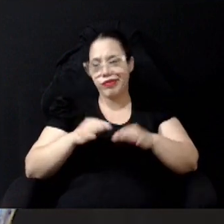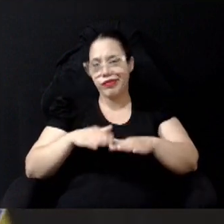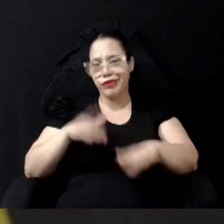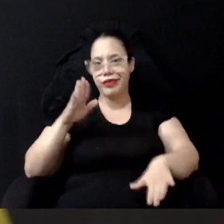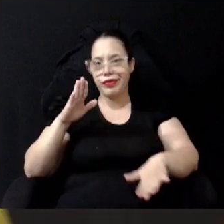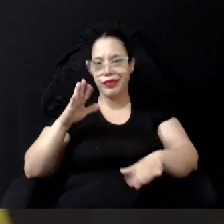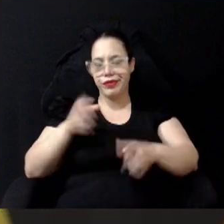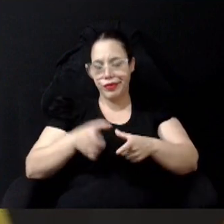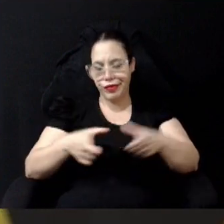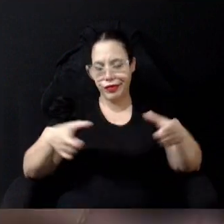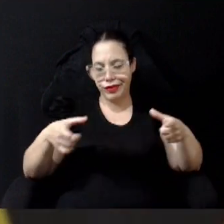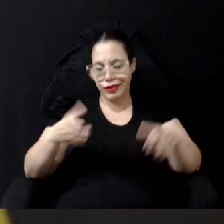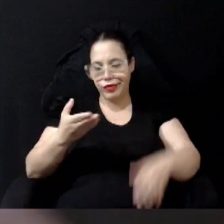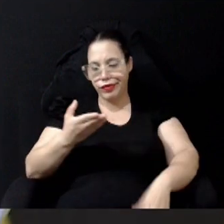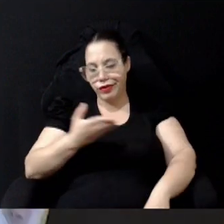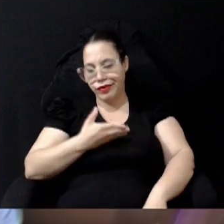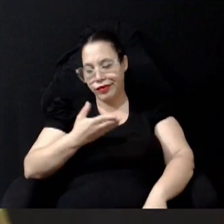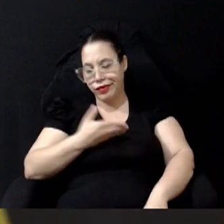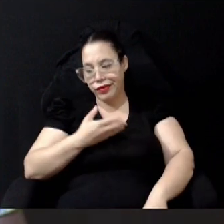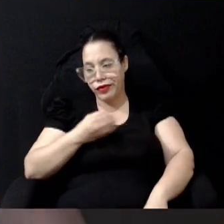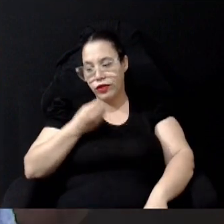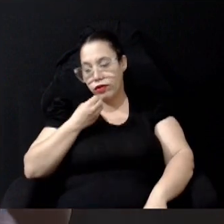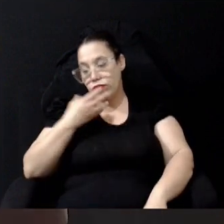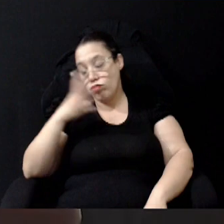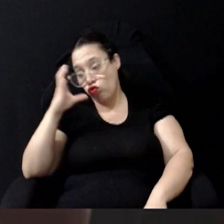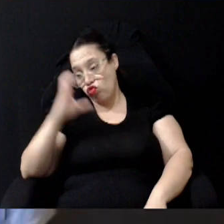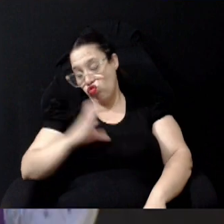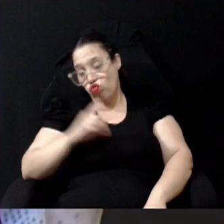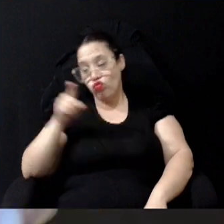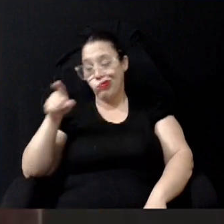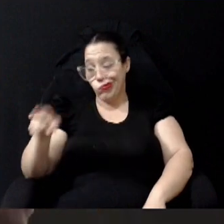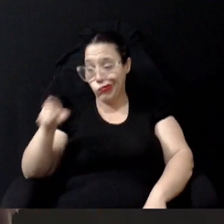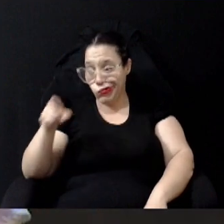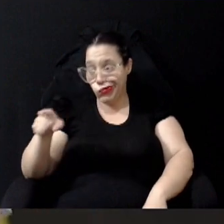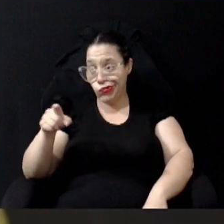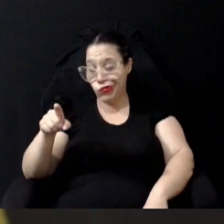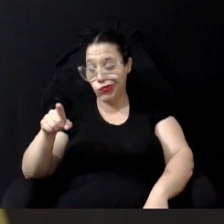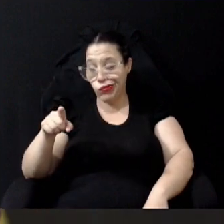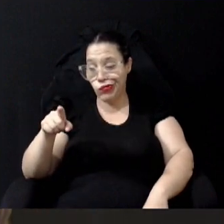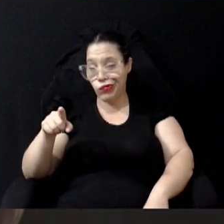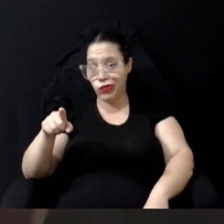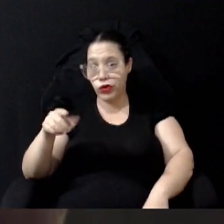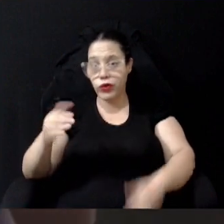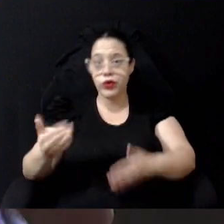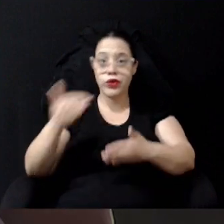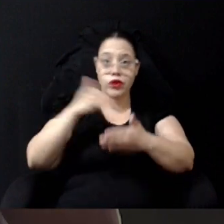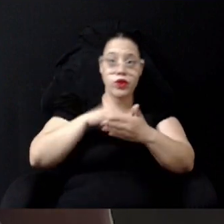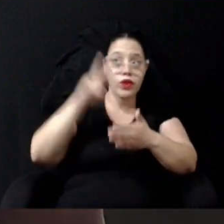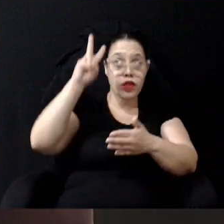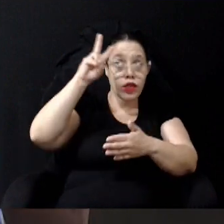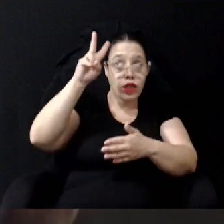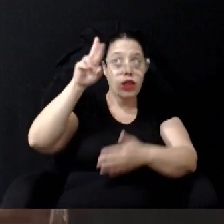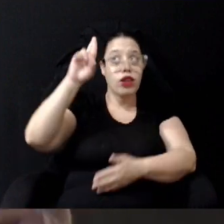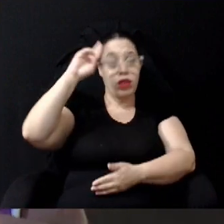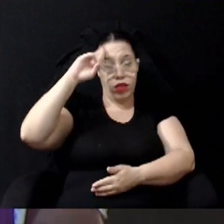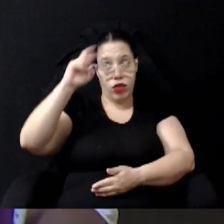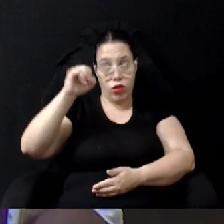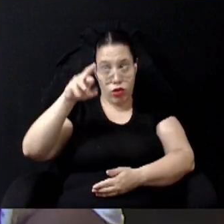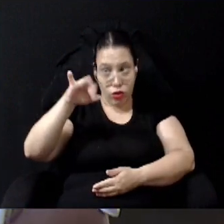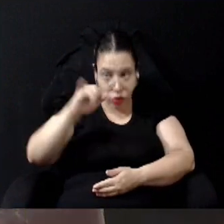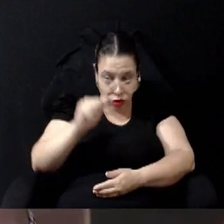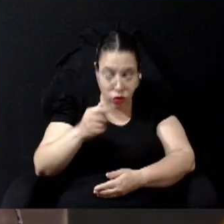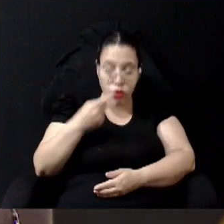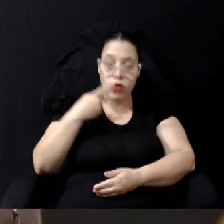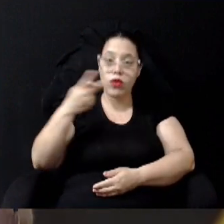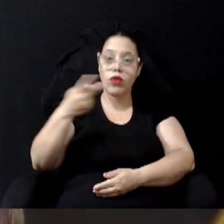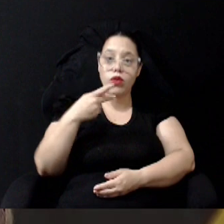filhos, cidadãos de bem, que estão aí. Então, quando eu trago a história da dona Sônia, é para dizer, eu podia vir